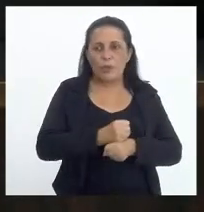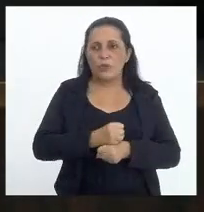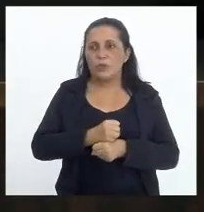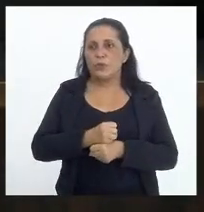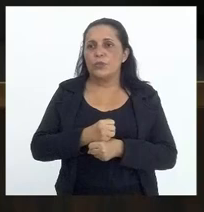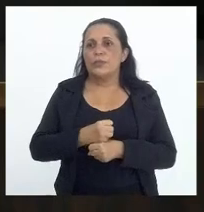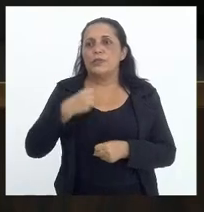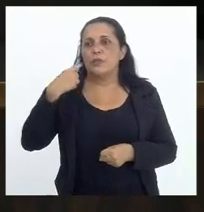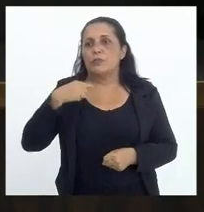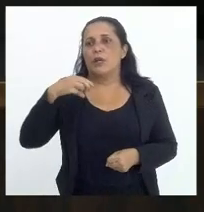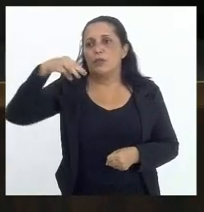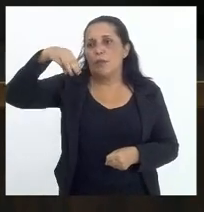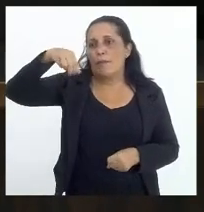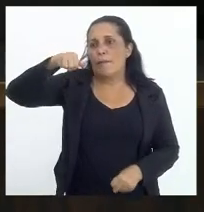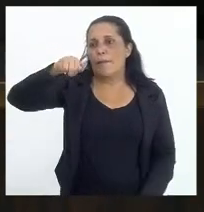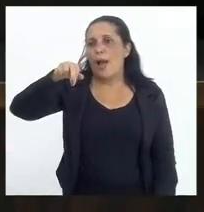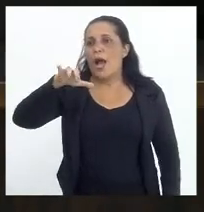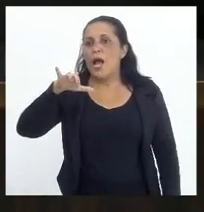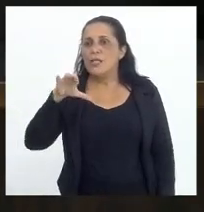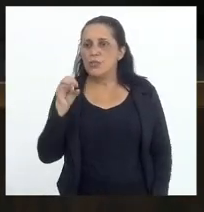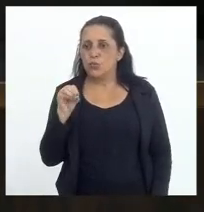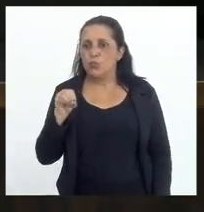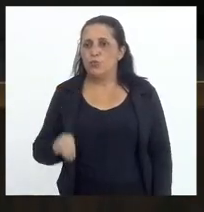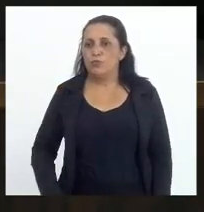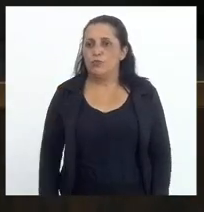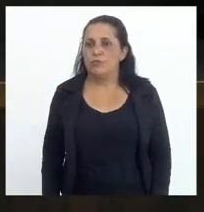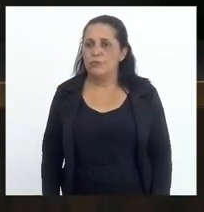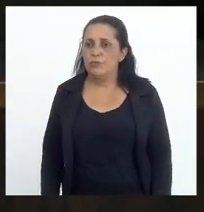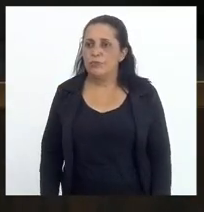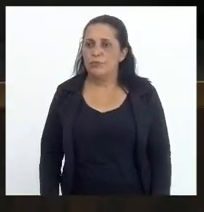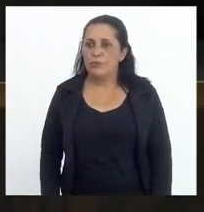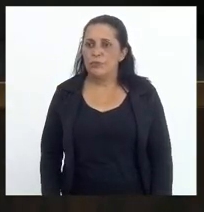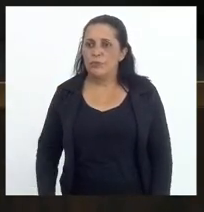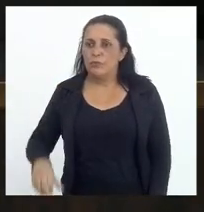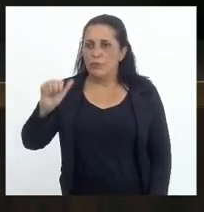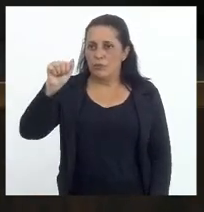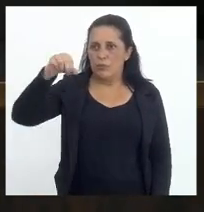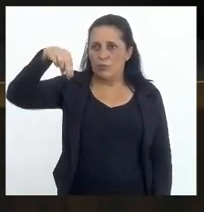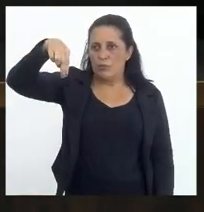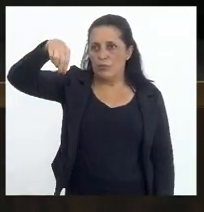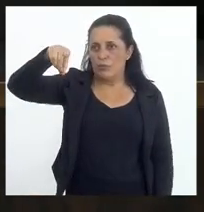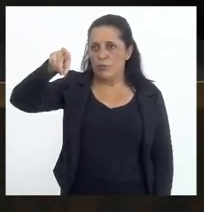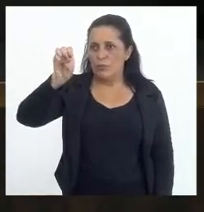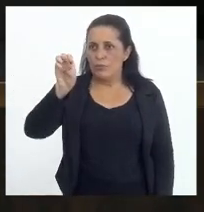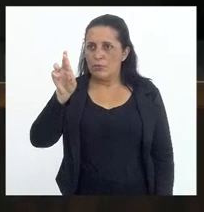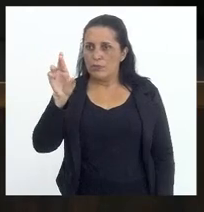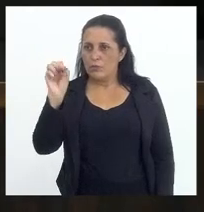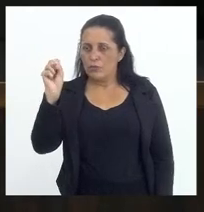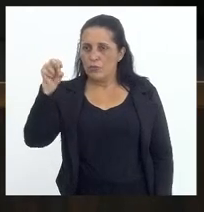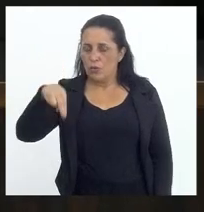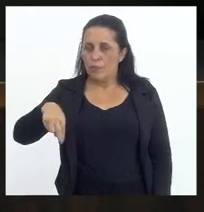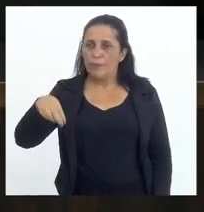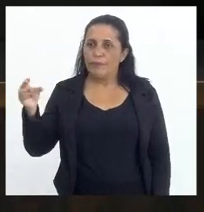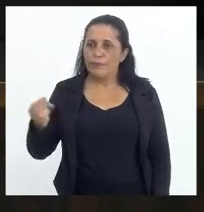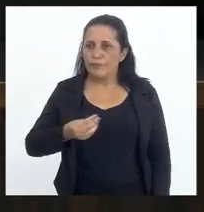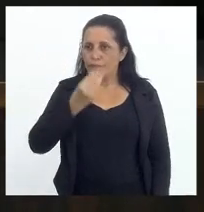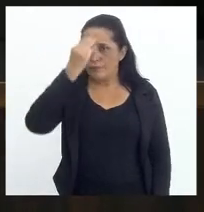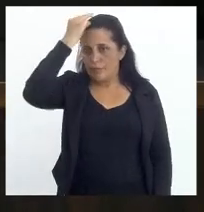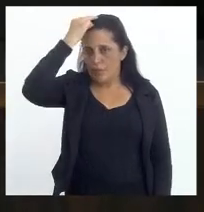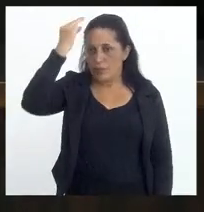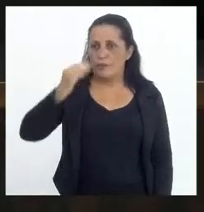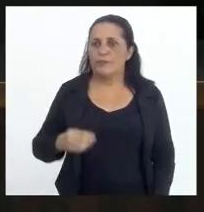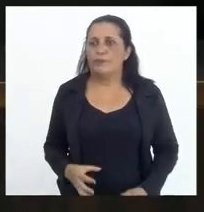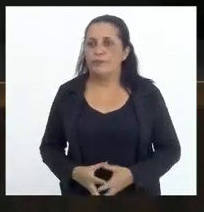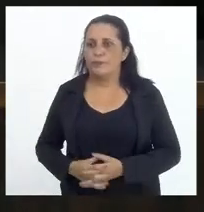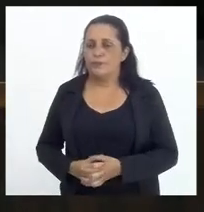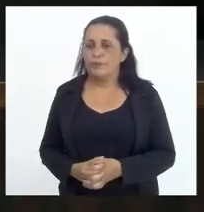Canella. Deputado Márcio Canella. Deputado Anderson Alexandre. Deputado Márcio Pacheco.